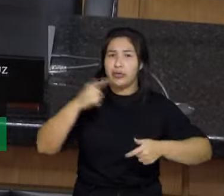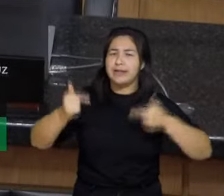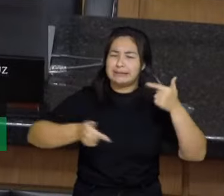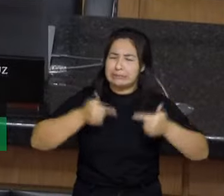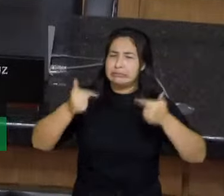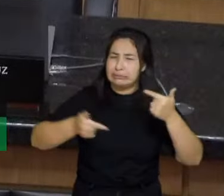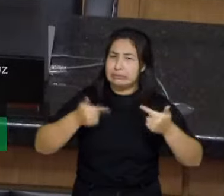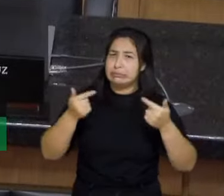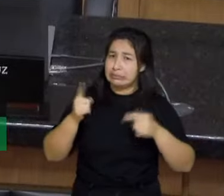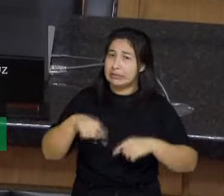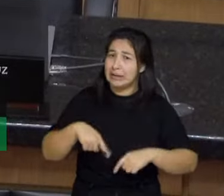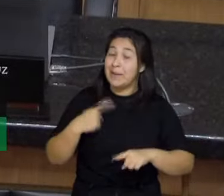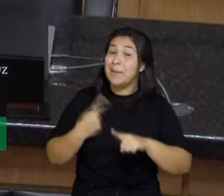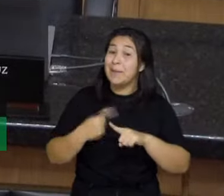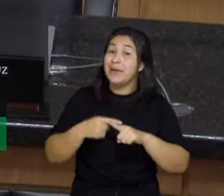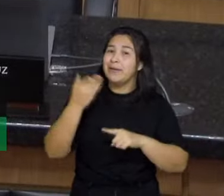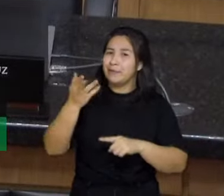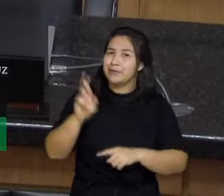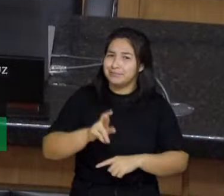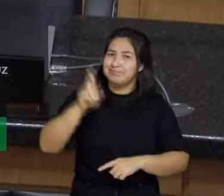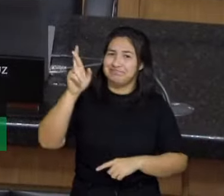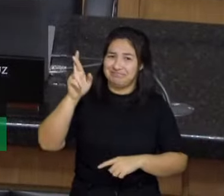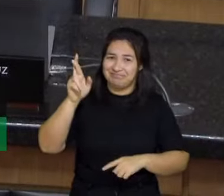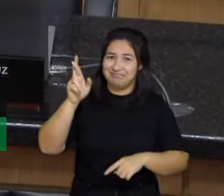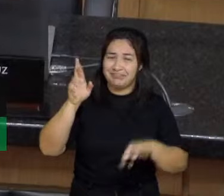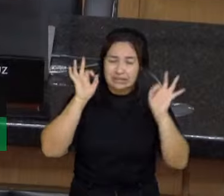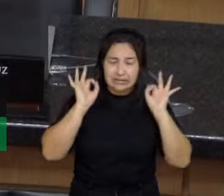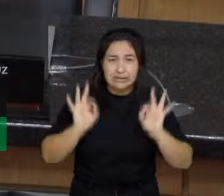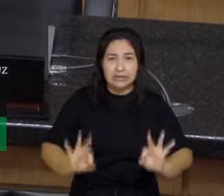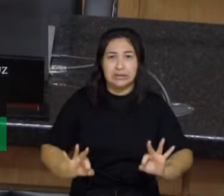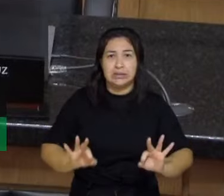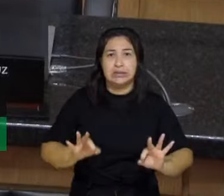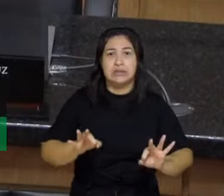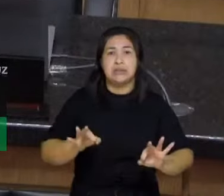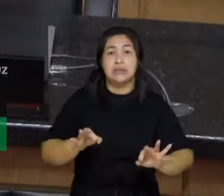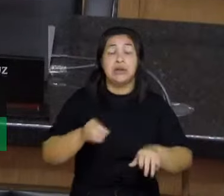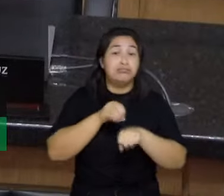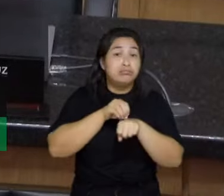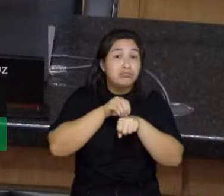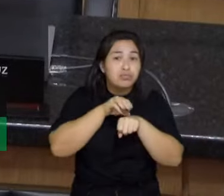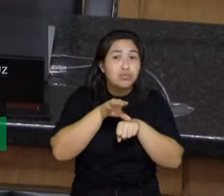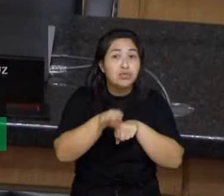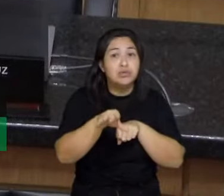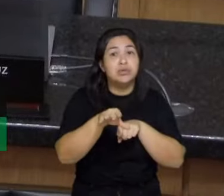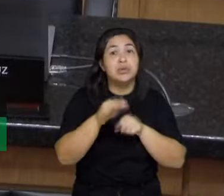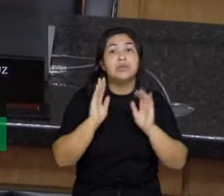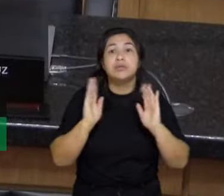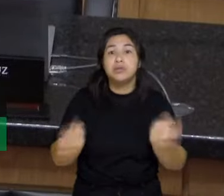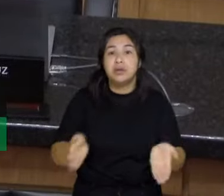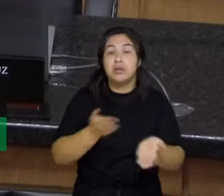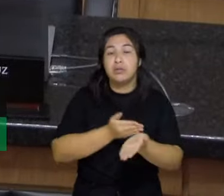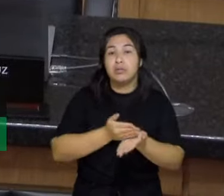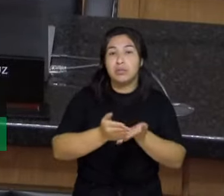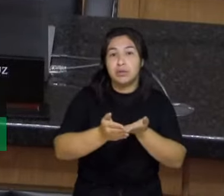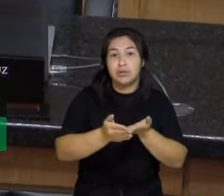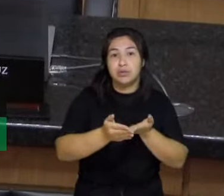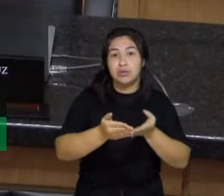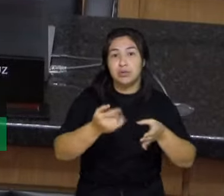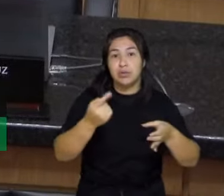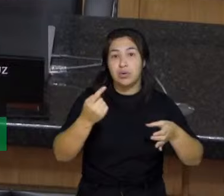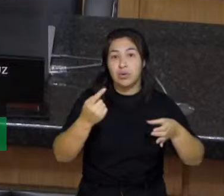em vista que o senhor vai presidir, então com certeza ela vai ser muito ativa. Uma sugestão, inclusive, nós já iniciamos na Frente Parlamentar da Liberdade